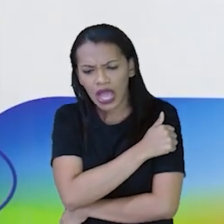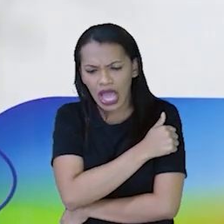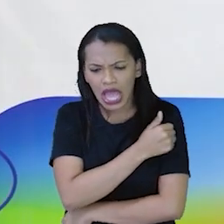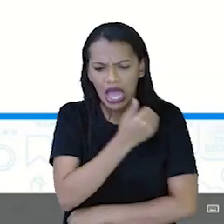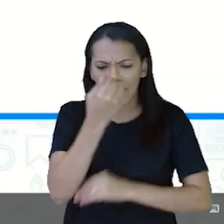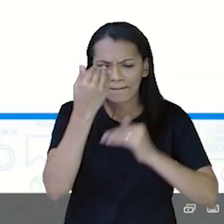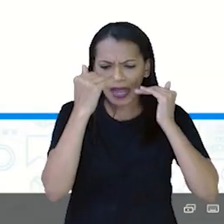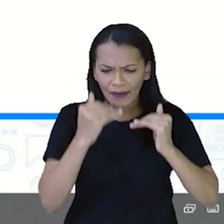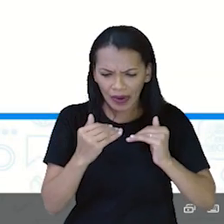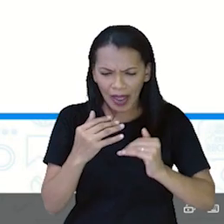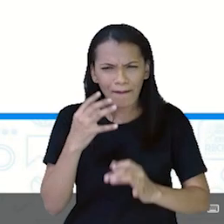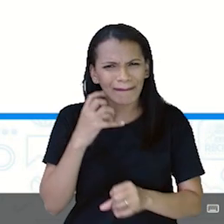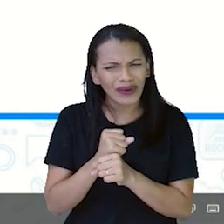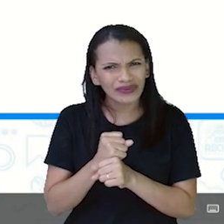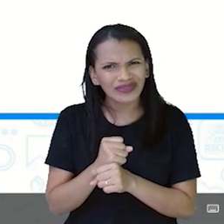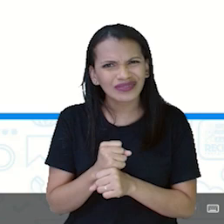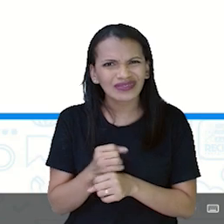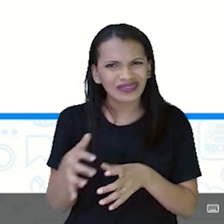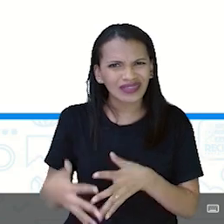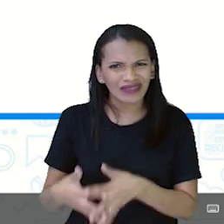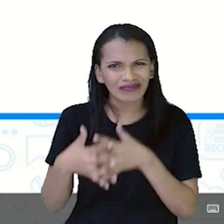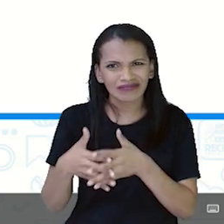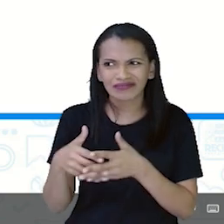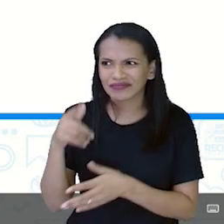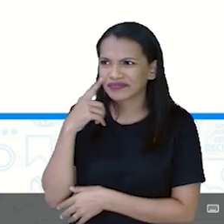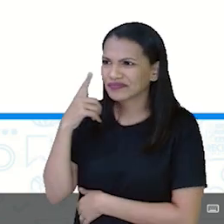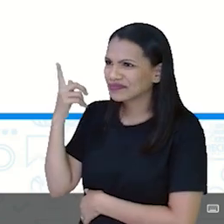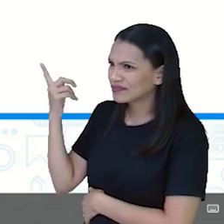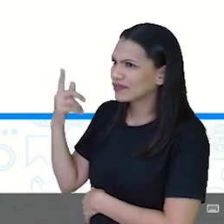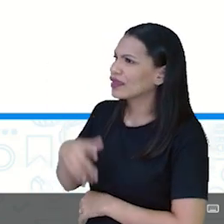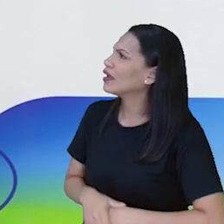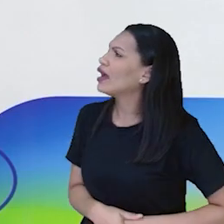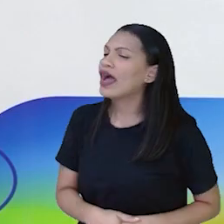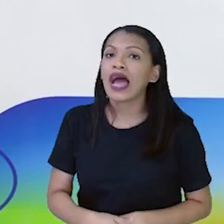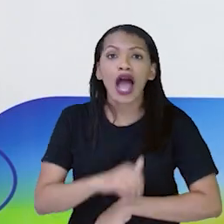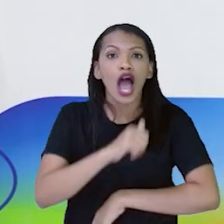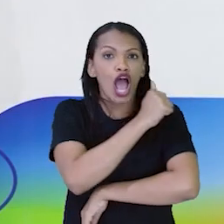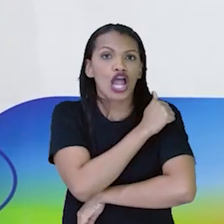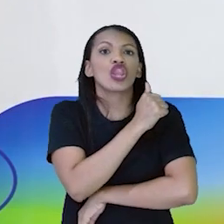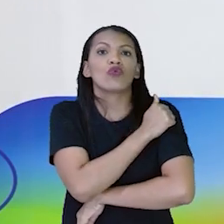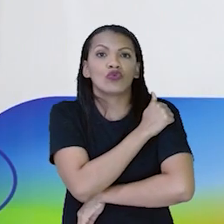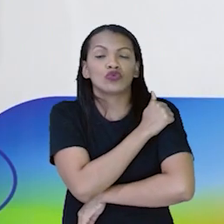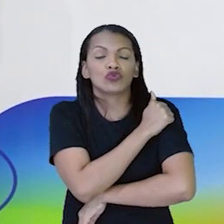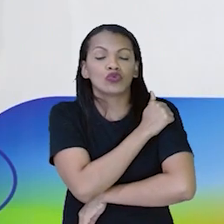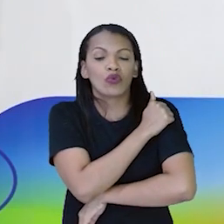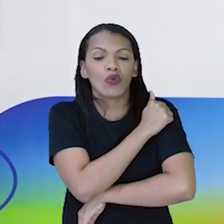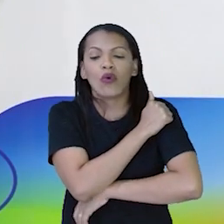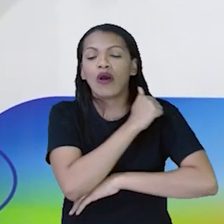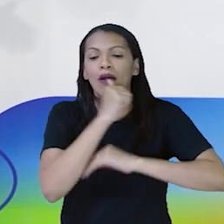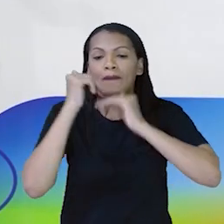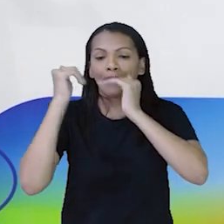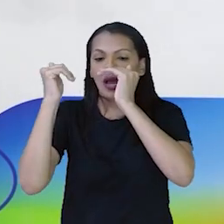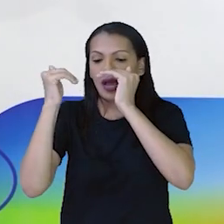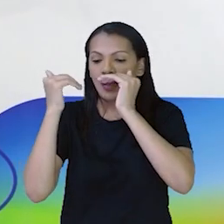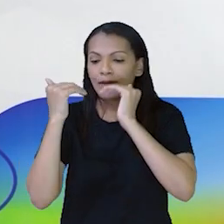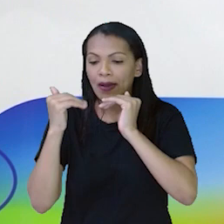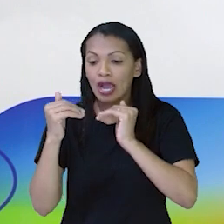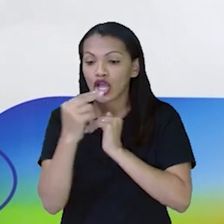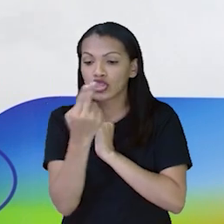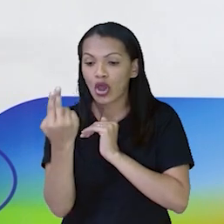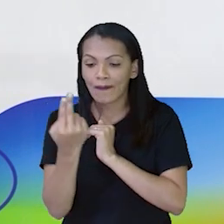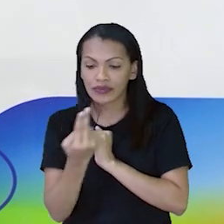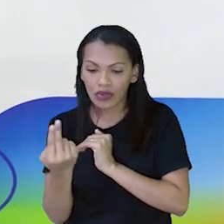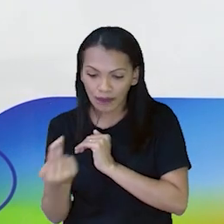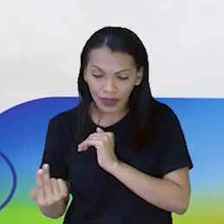está confuso. Porque os alunos eram para estar aqui. E os pontos eram para estar aqui. Será que mesmo assim vocês